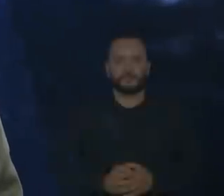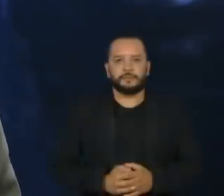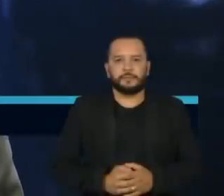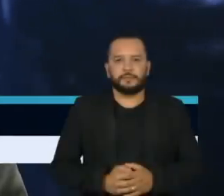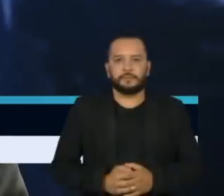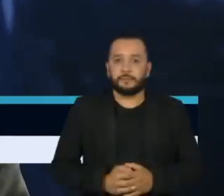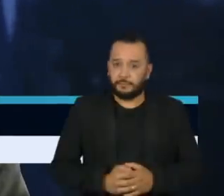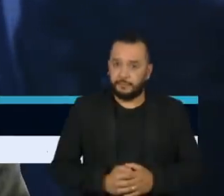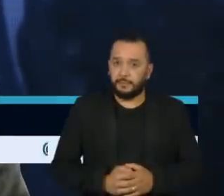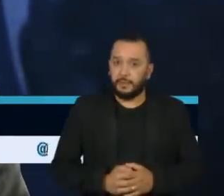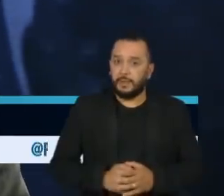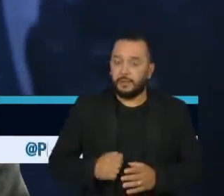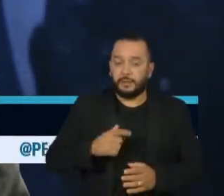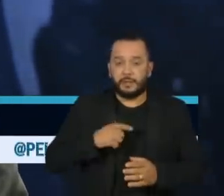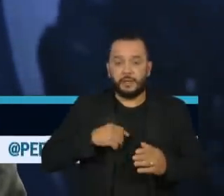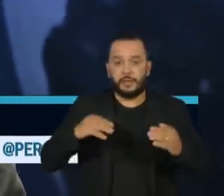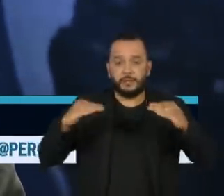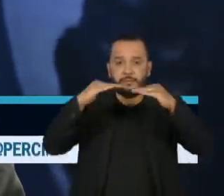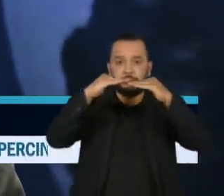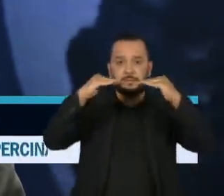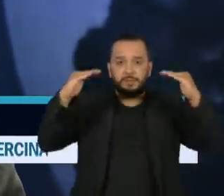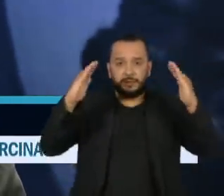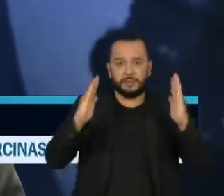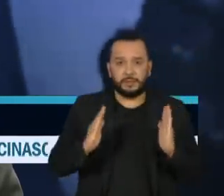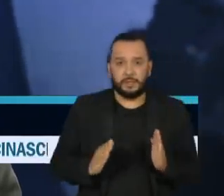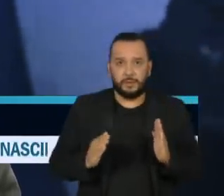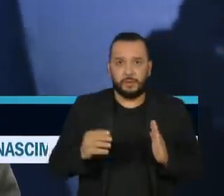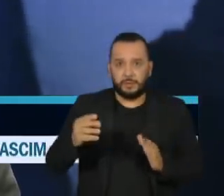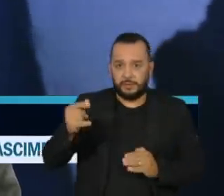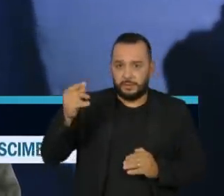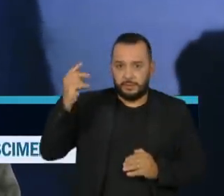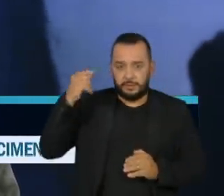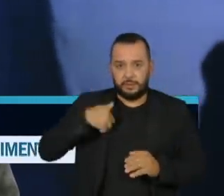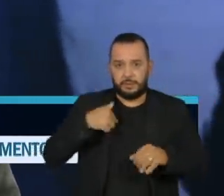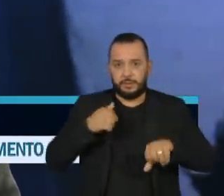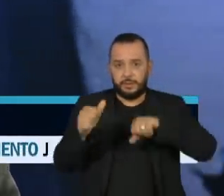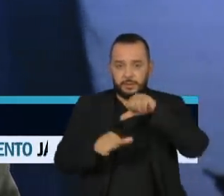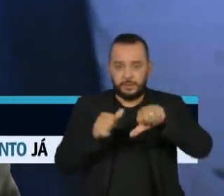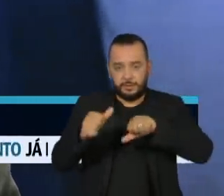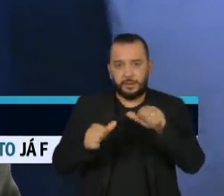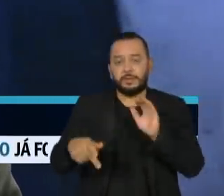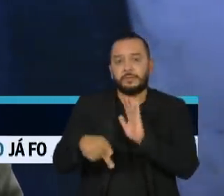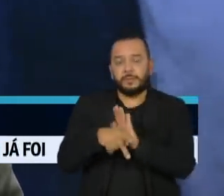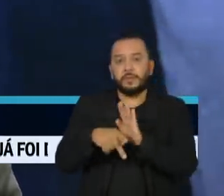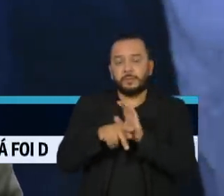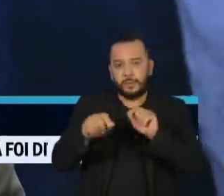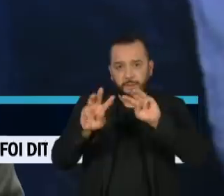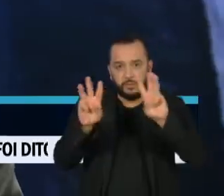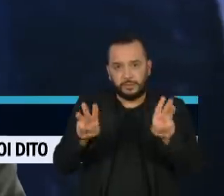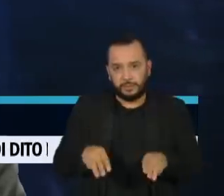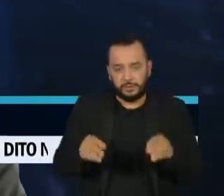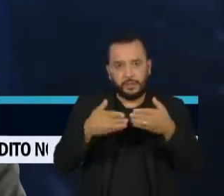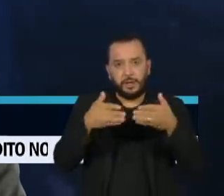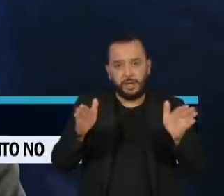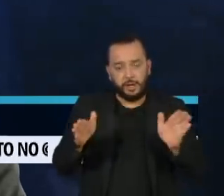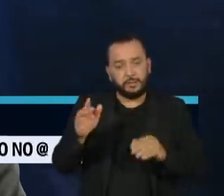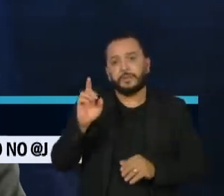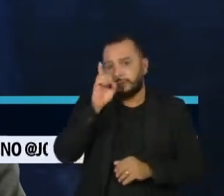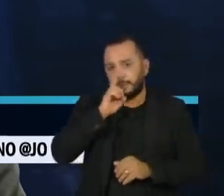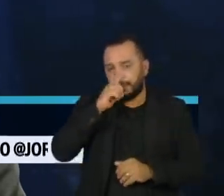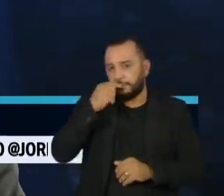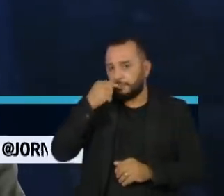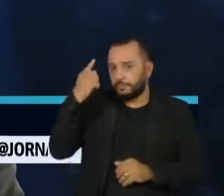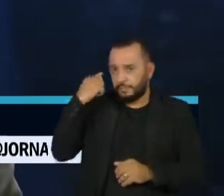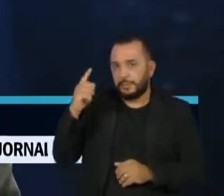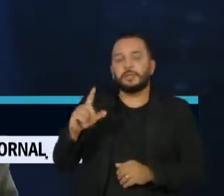Uma antiga sinagoga foi transformada no Museu Judaico de São Paulo, que abre as portas neste domingo. O espaço conta